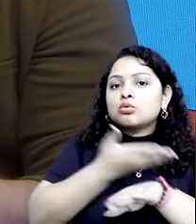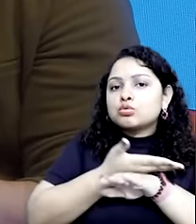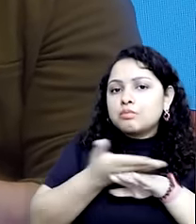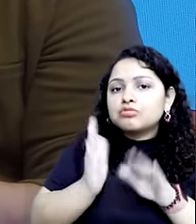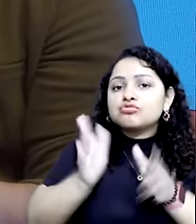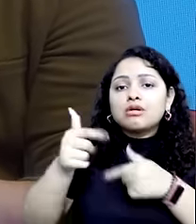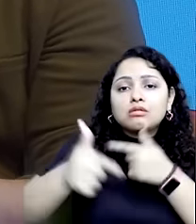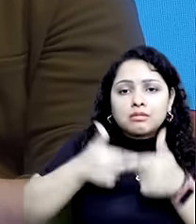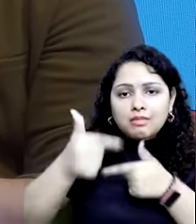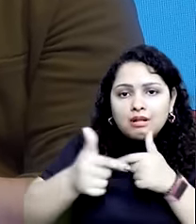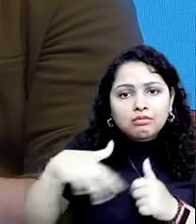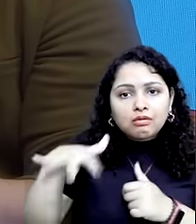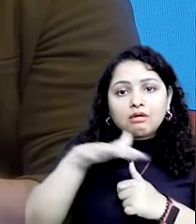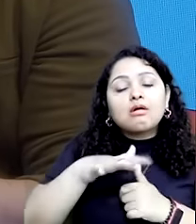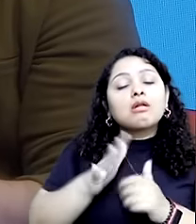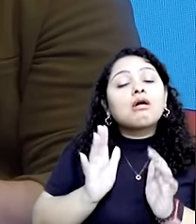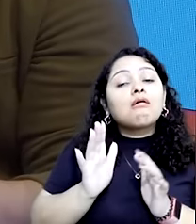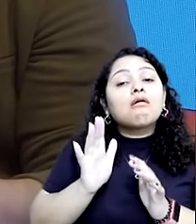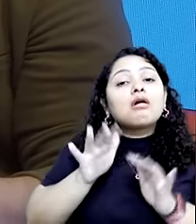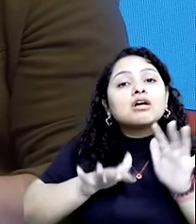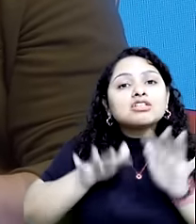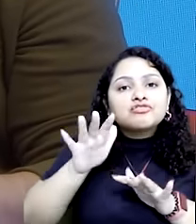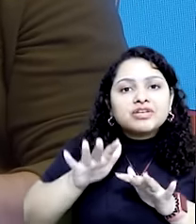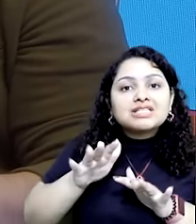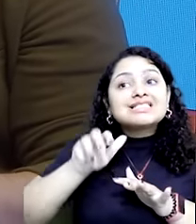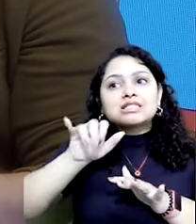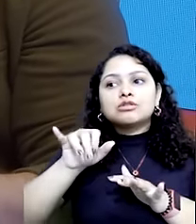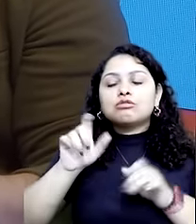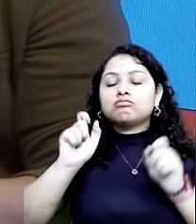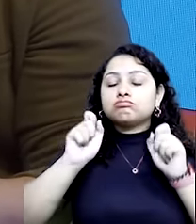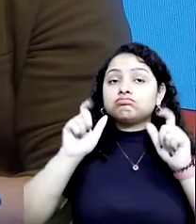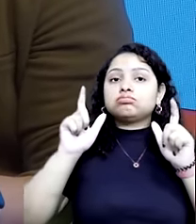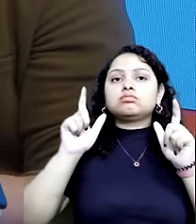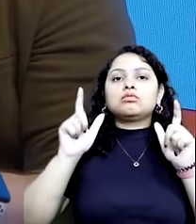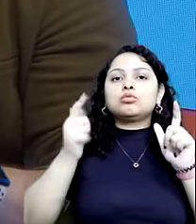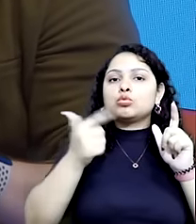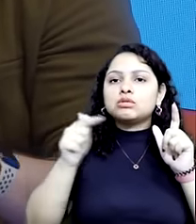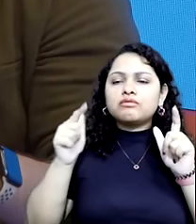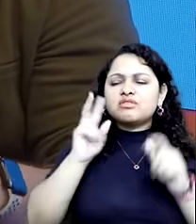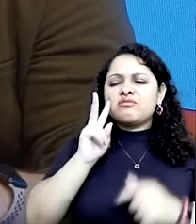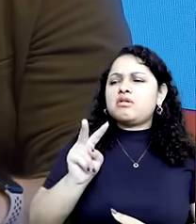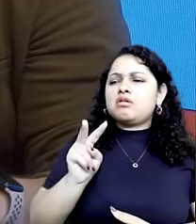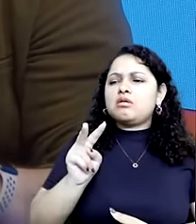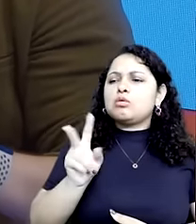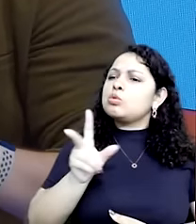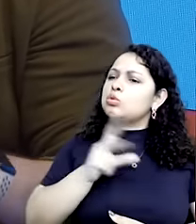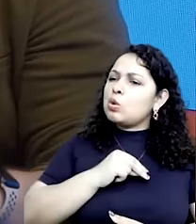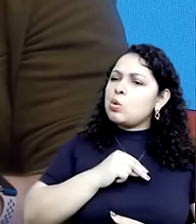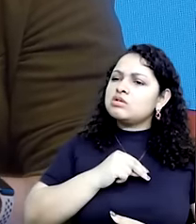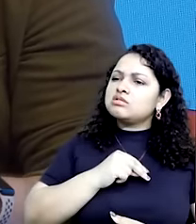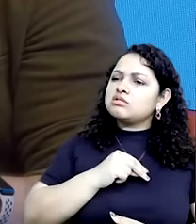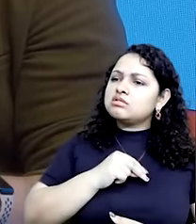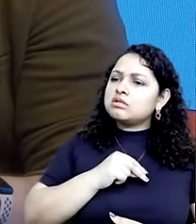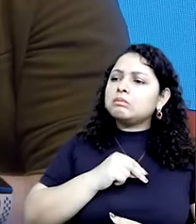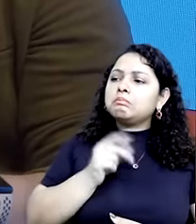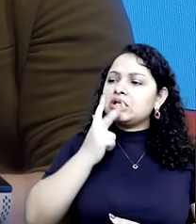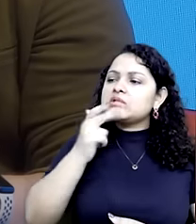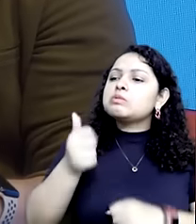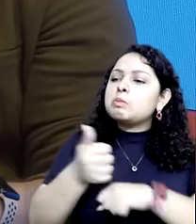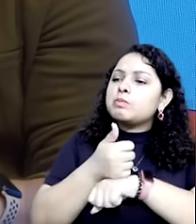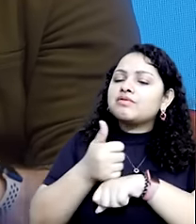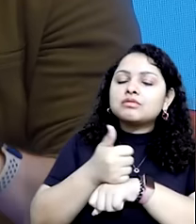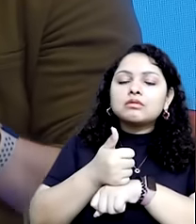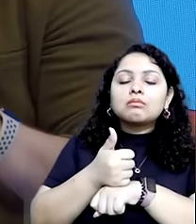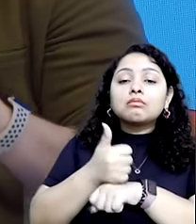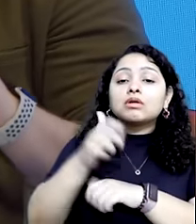trabalhar com isso eu digo que às vezes se a gente não prestar atenção você bate o olho e fala pô ficou profissional foi feito por um profissional e de